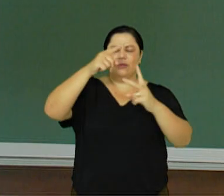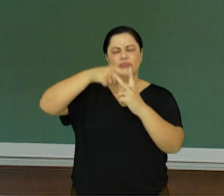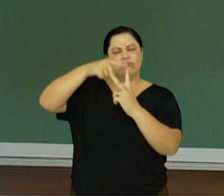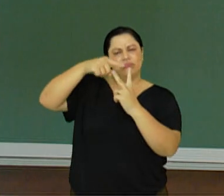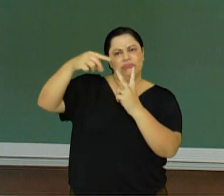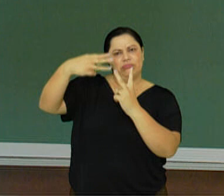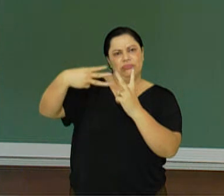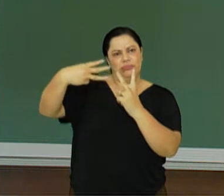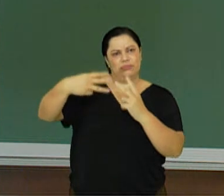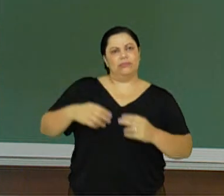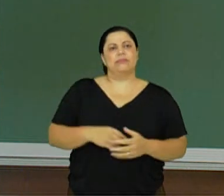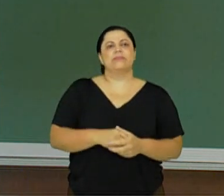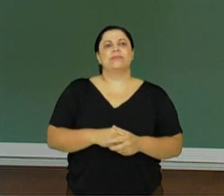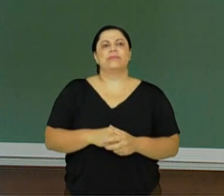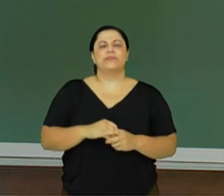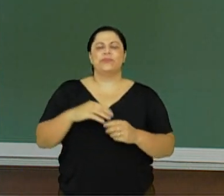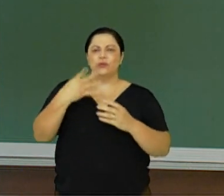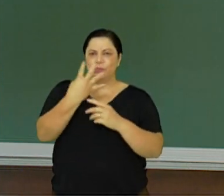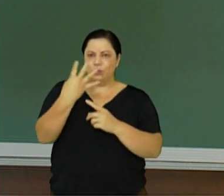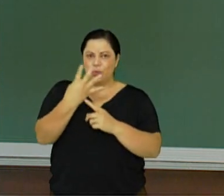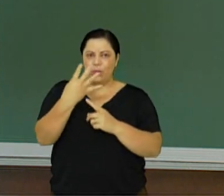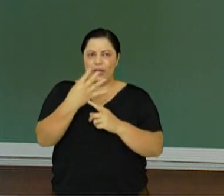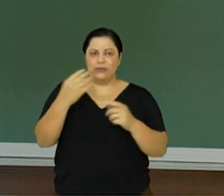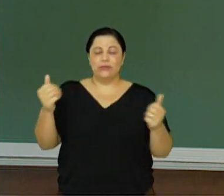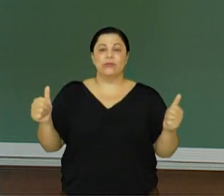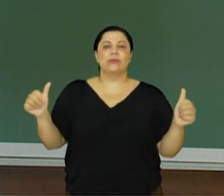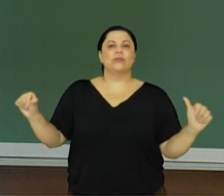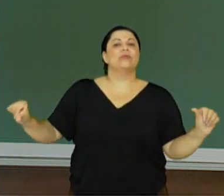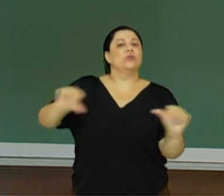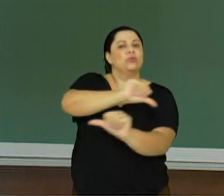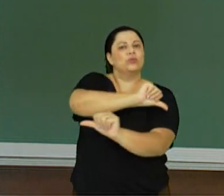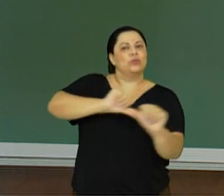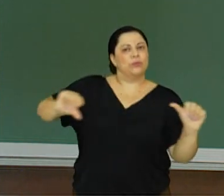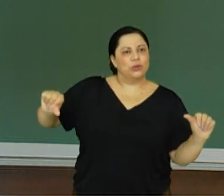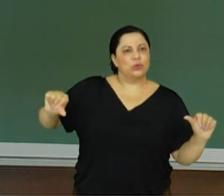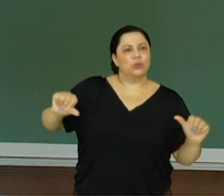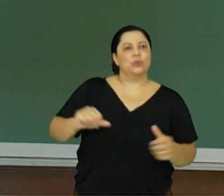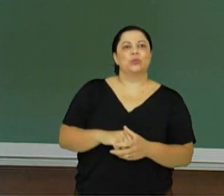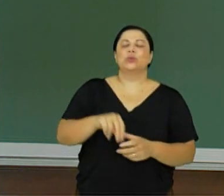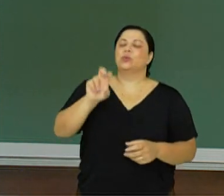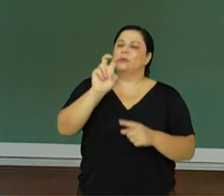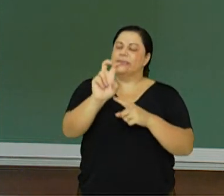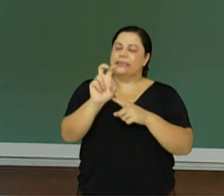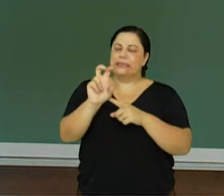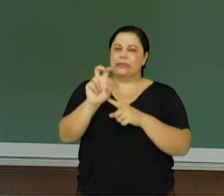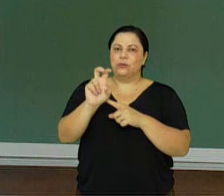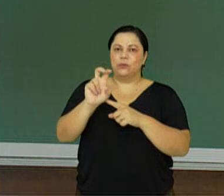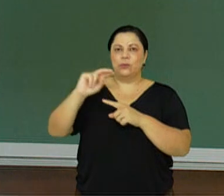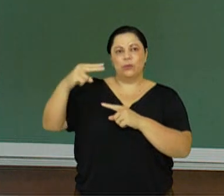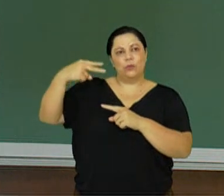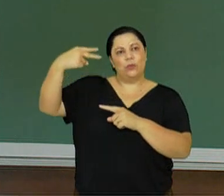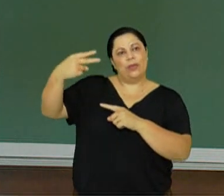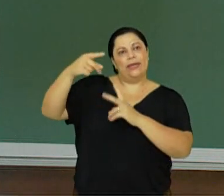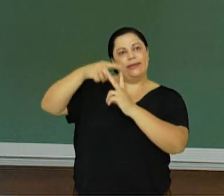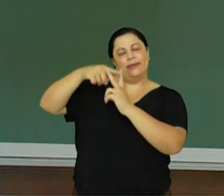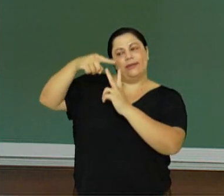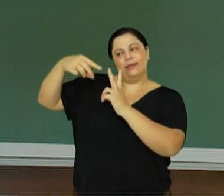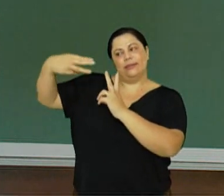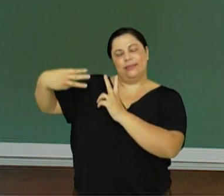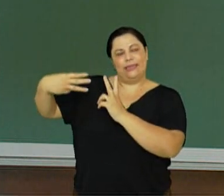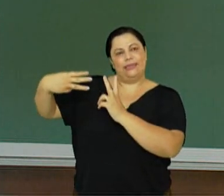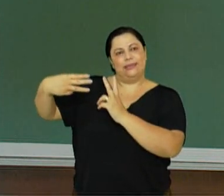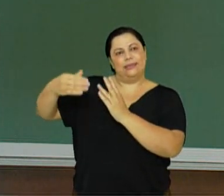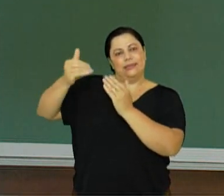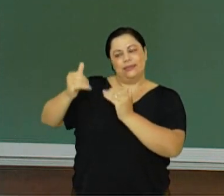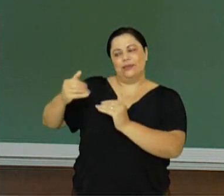4. Substituindo o lado que vale 5, 5 ao quadrado, raiz de 3 sobre 4, 25 raiz